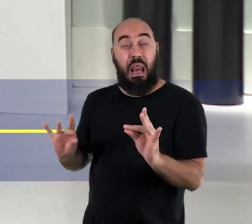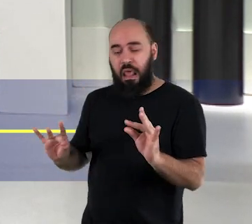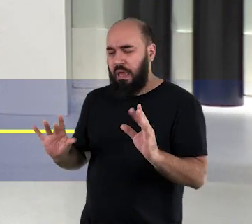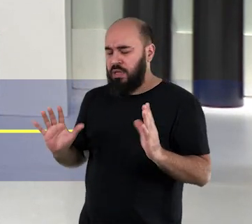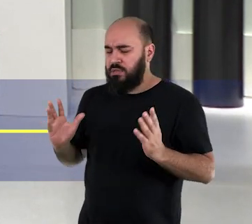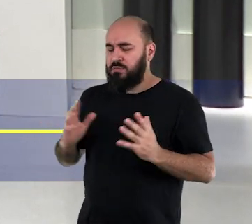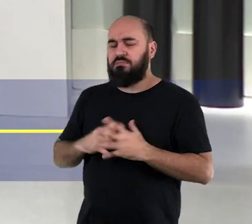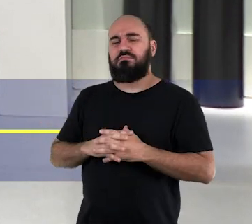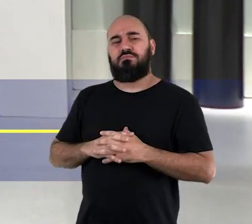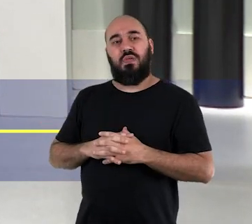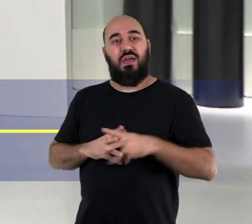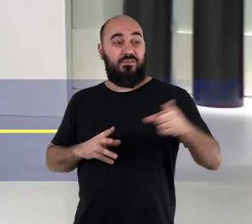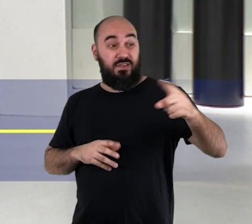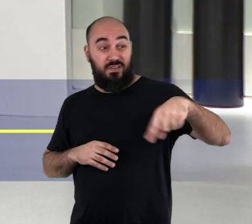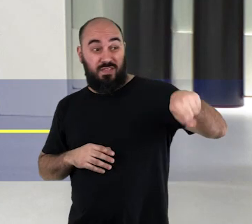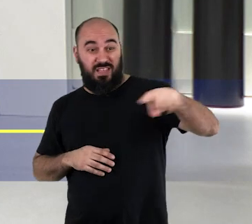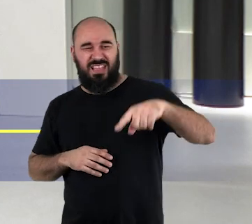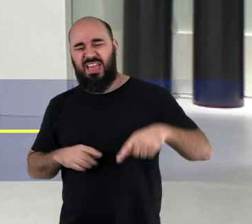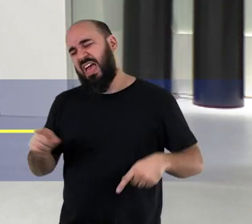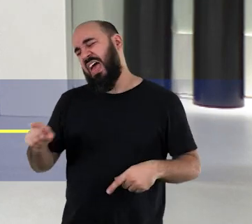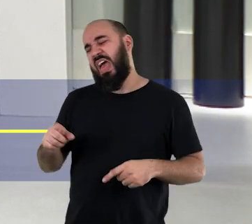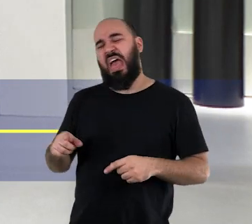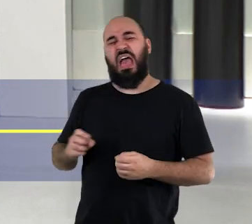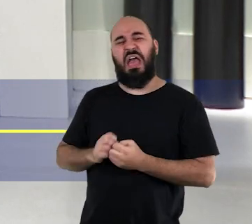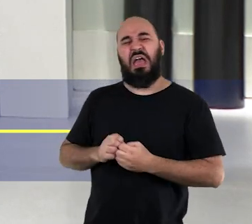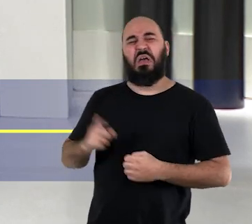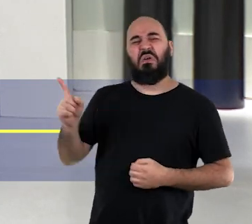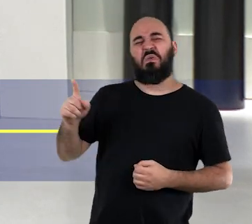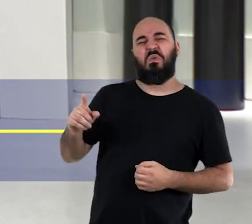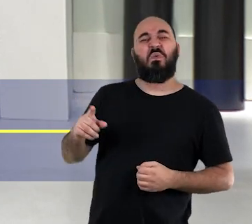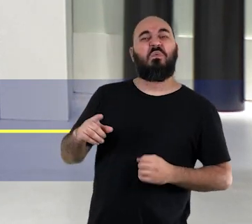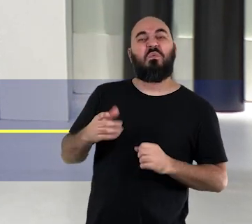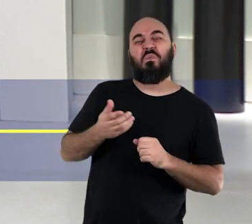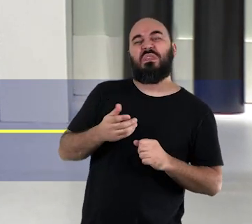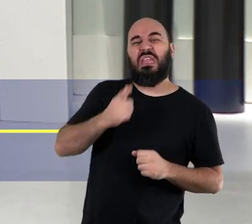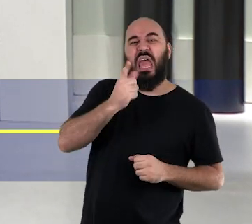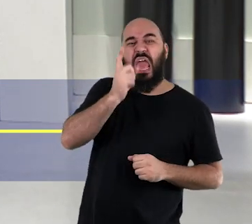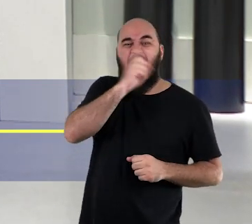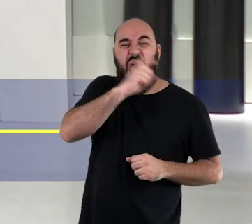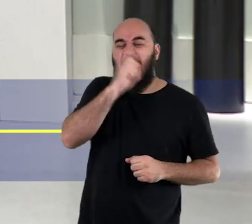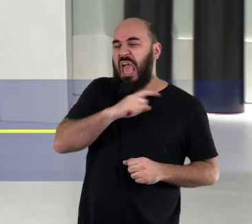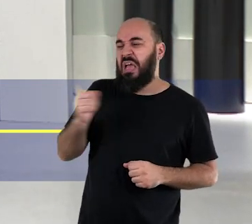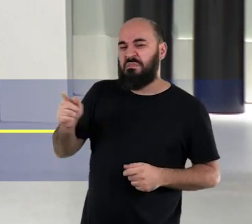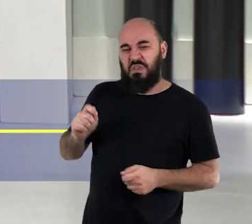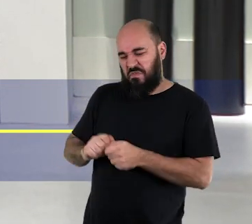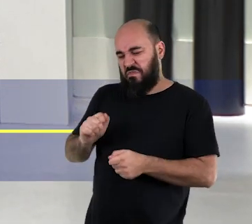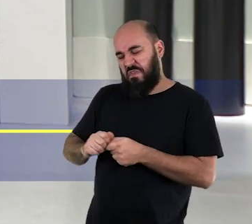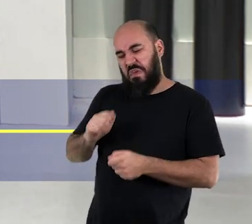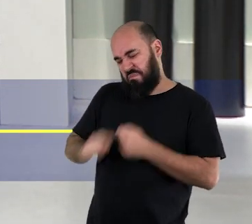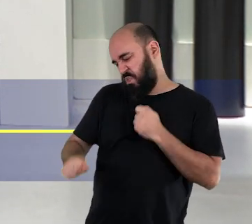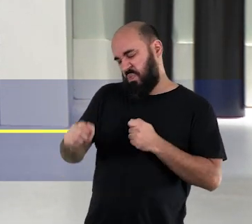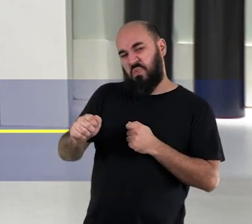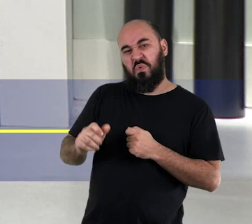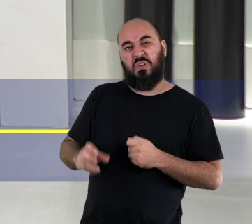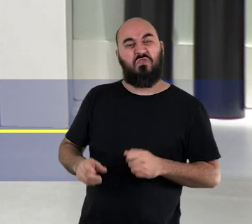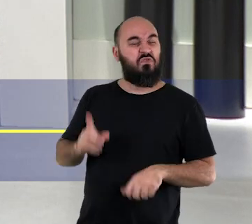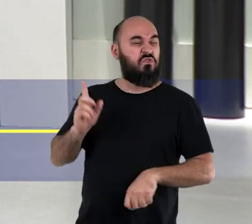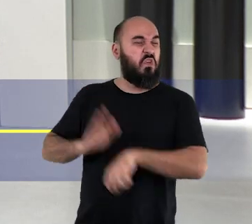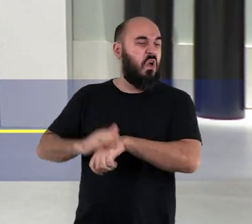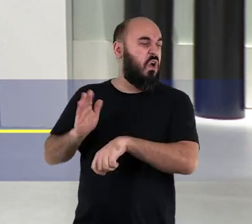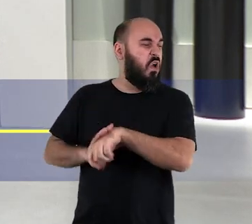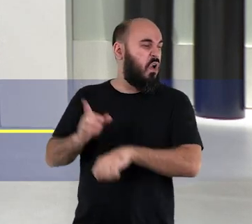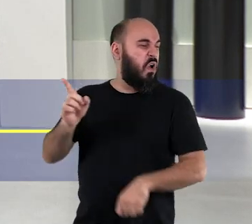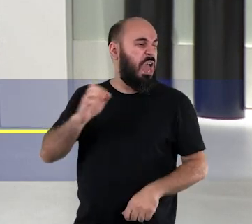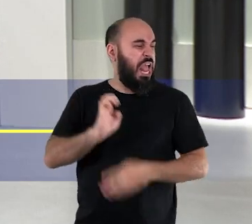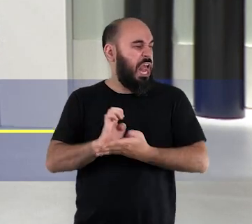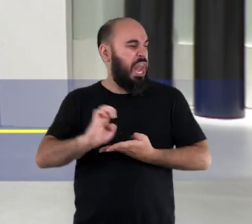alguém poderia dizer: ah, isso aí foi um truque de Elias. Esse sol tão quente, tão causticante, incidindo